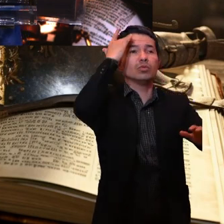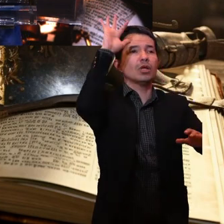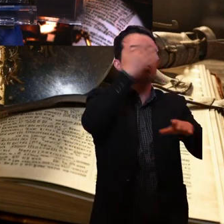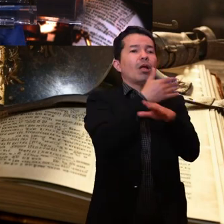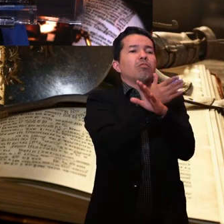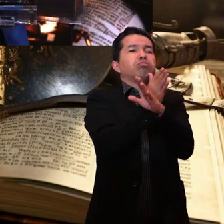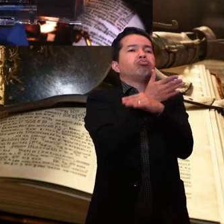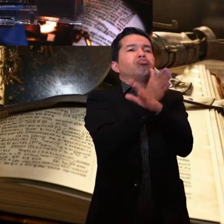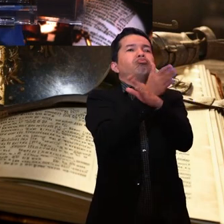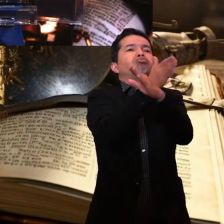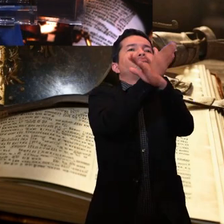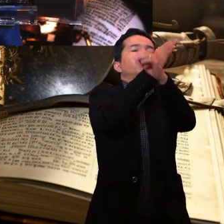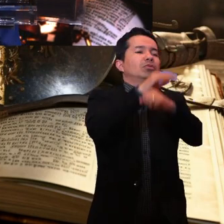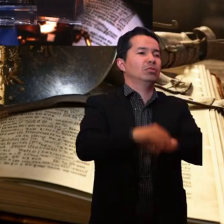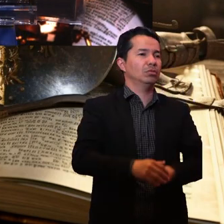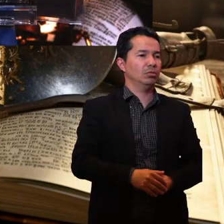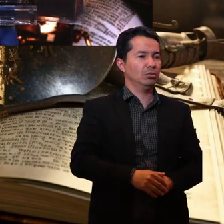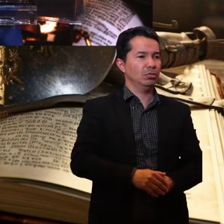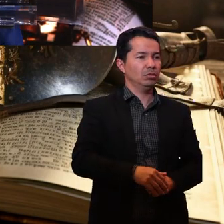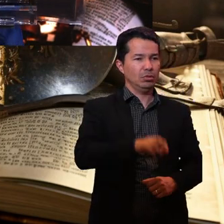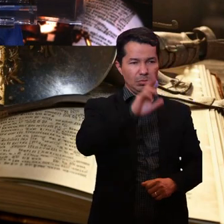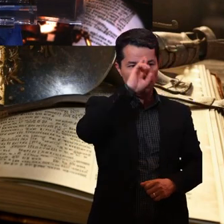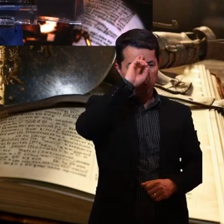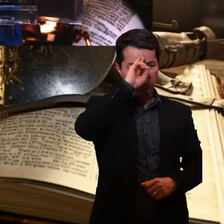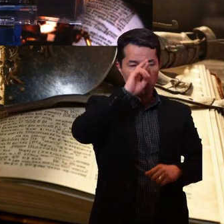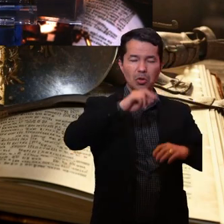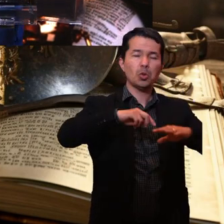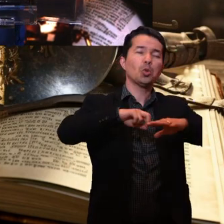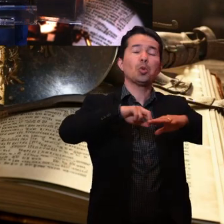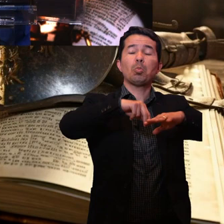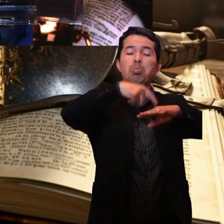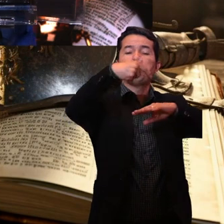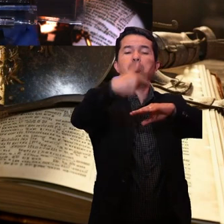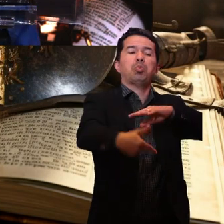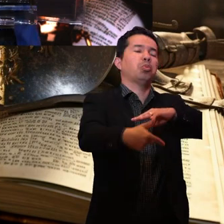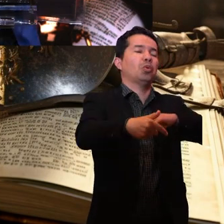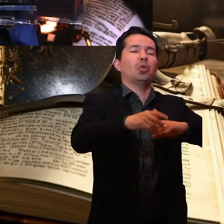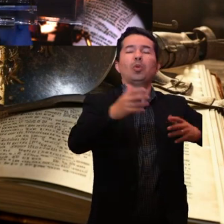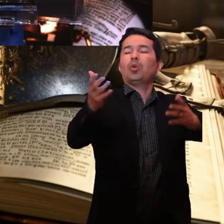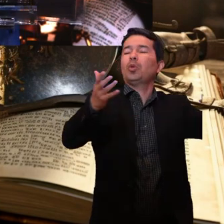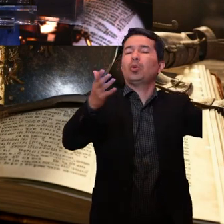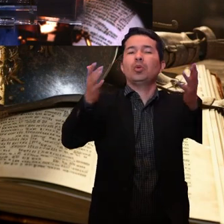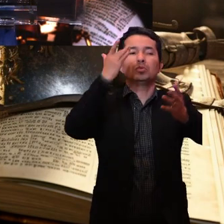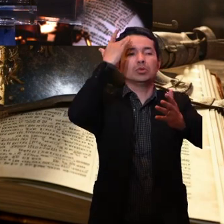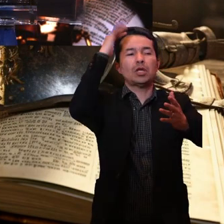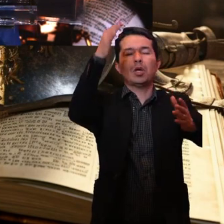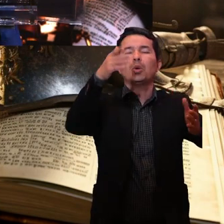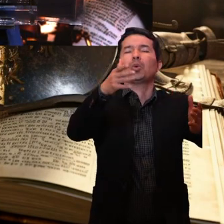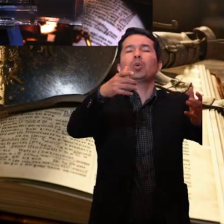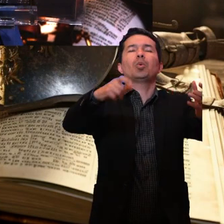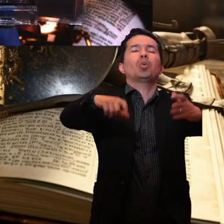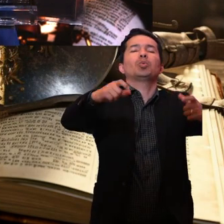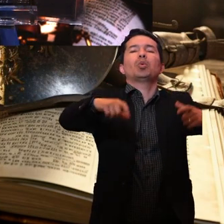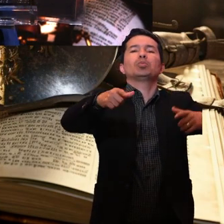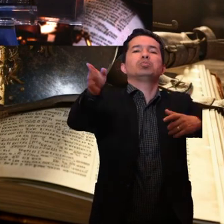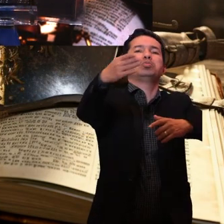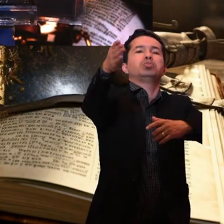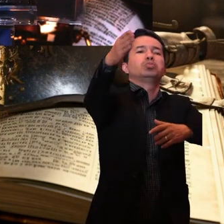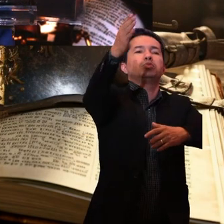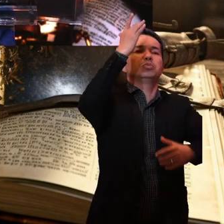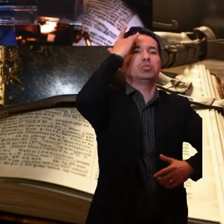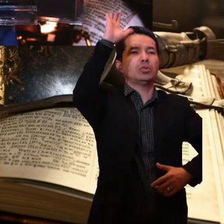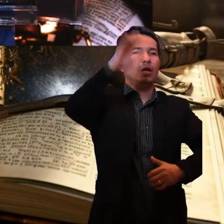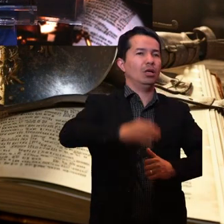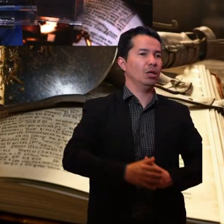olhos. Ao meio-dia tropeçamos como se fosse noite, entre os fortes somos como os